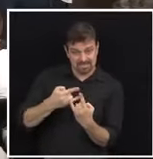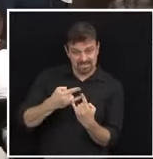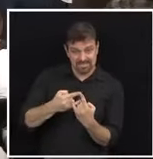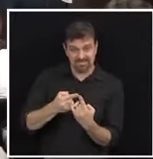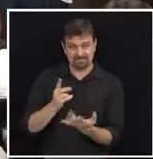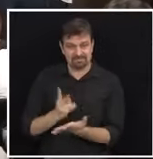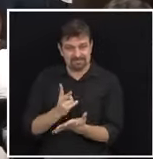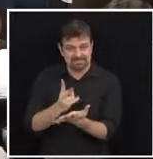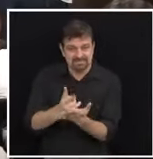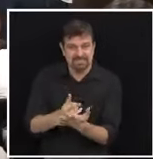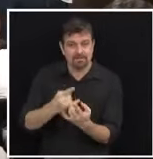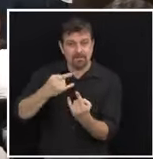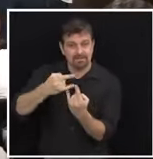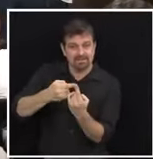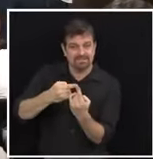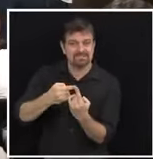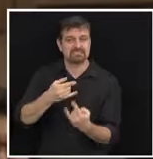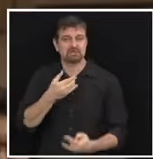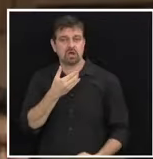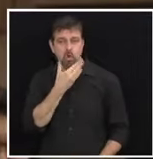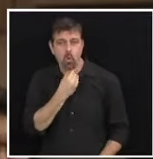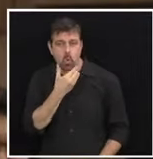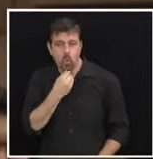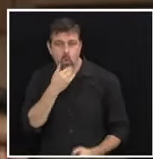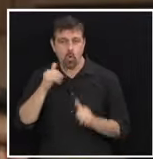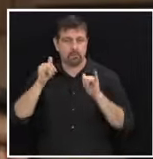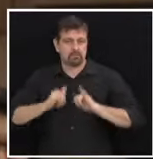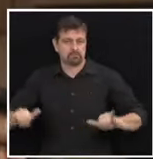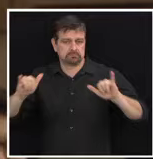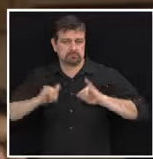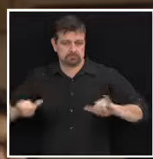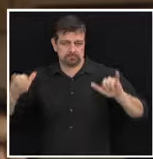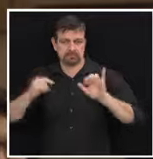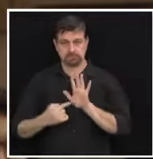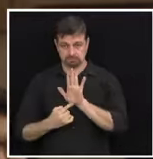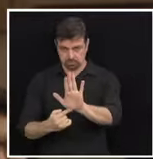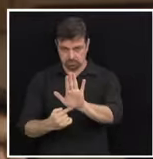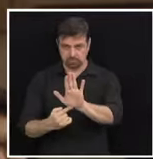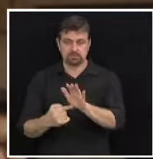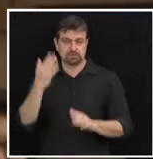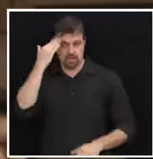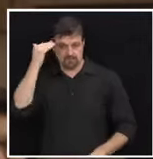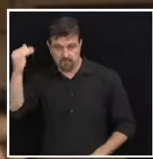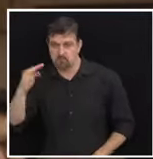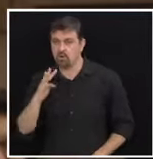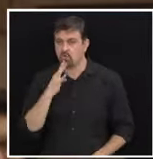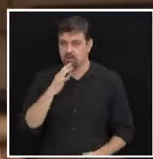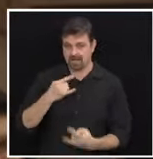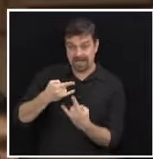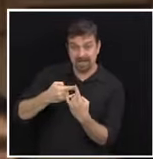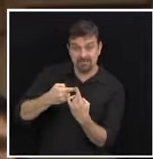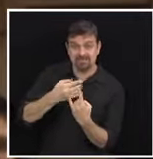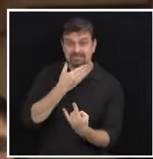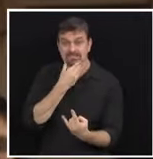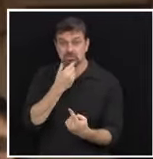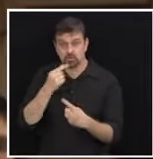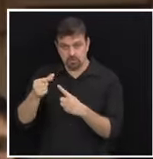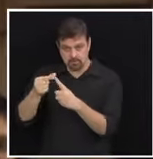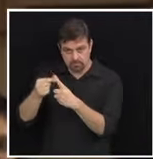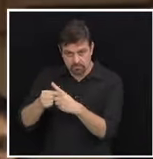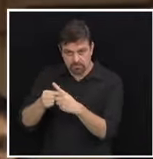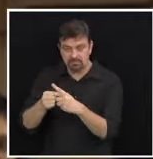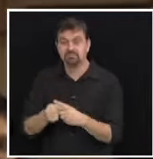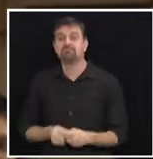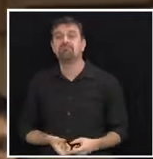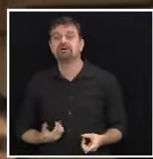grande massa, assim, da publicidade, eles propagam, assim, geralmente a camisinha masculina. E dificilmente a gente